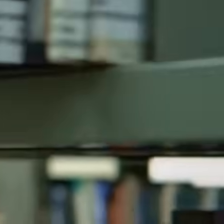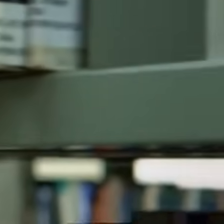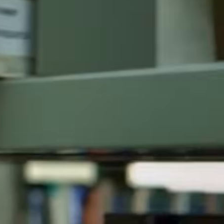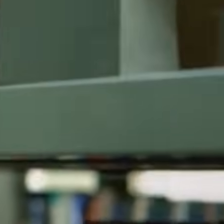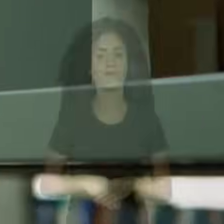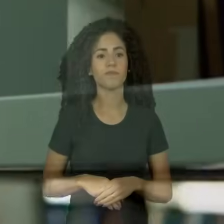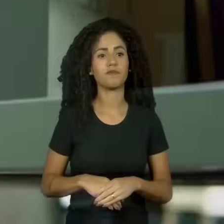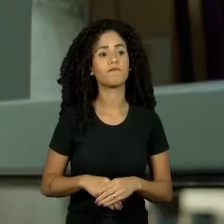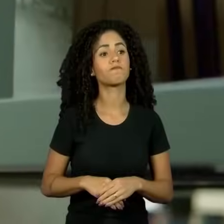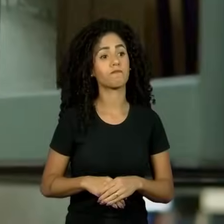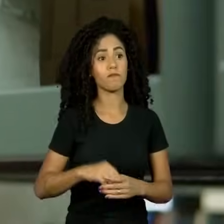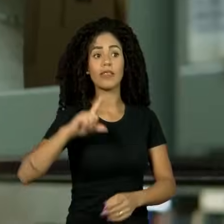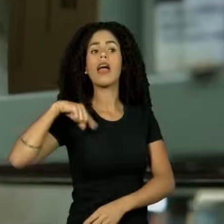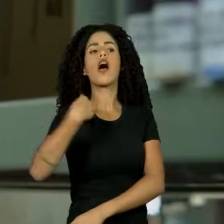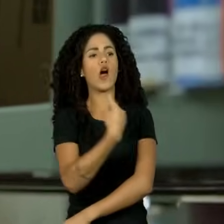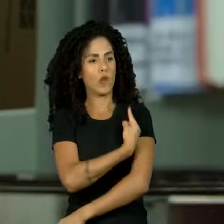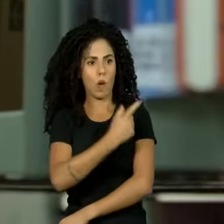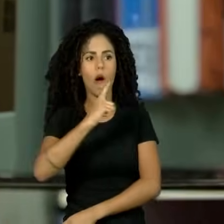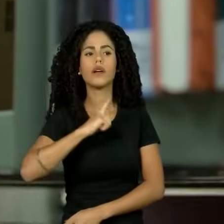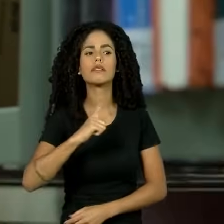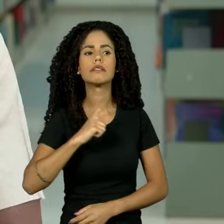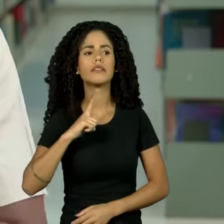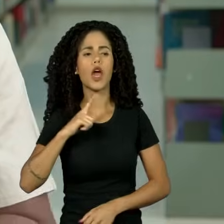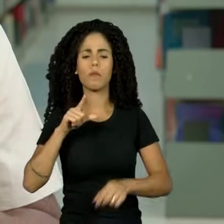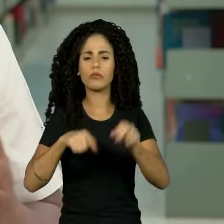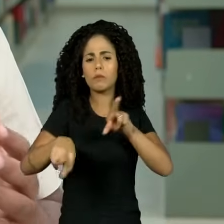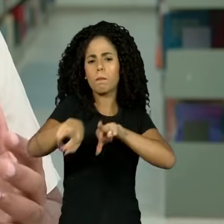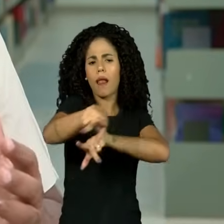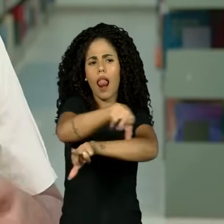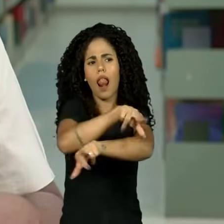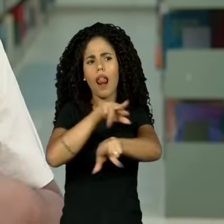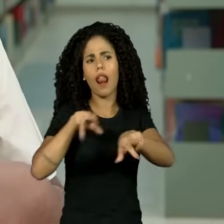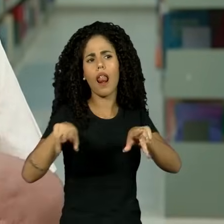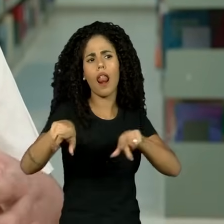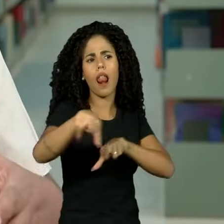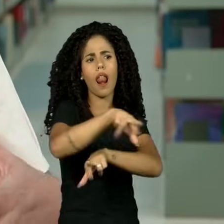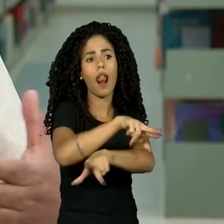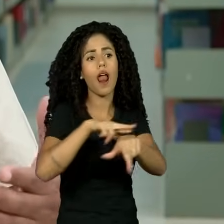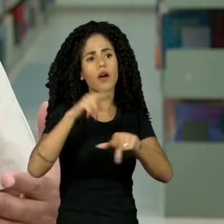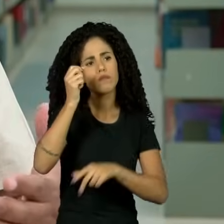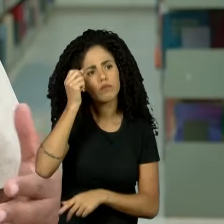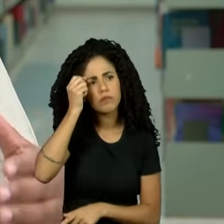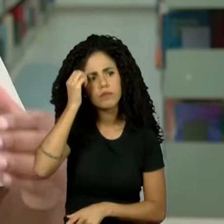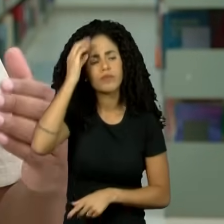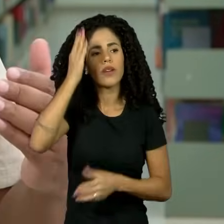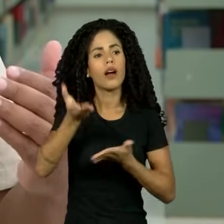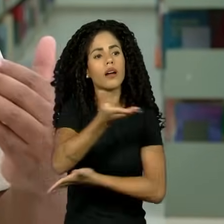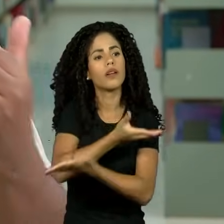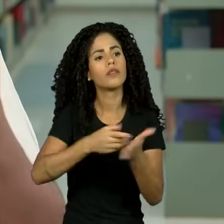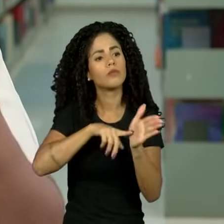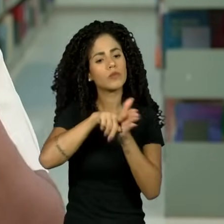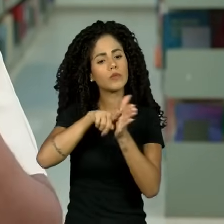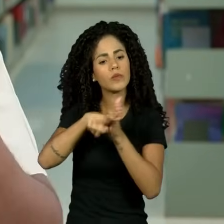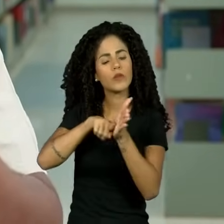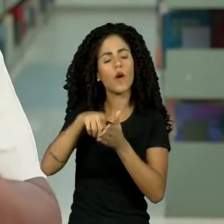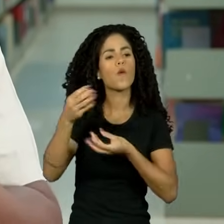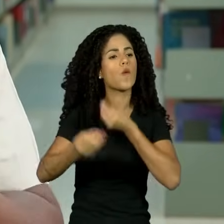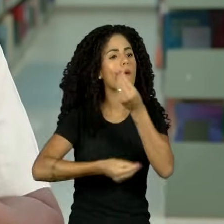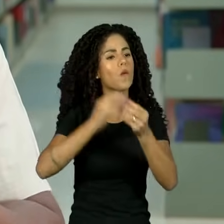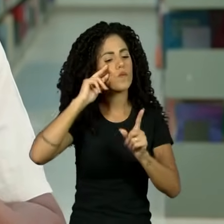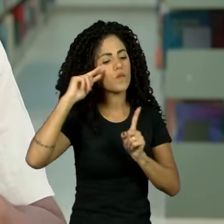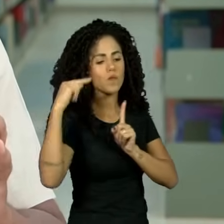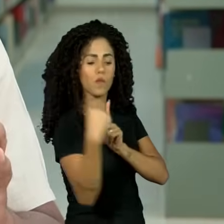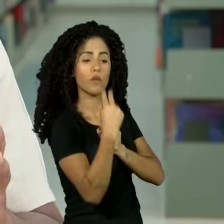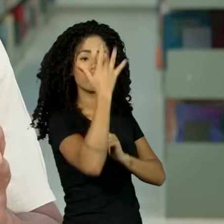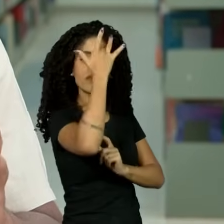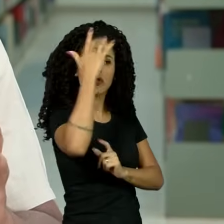Quando a gente tem um cenário intelectual diverso, significa que o percurso social que constituiu o olhar daquelas